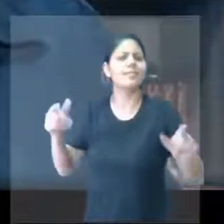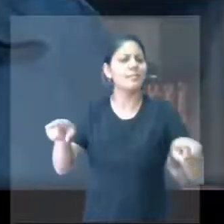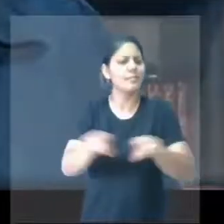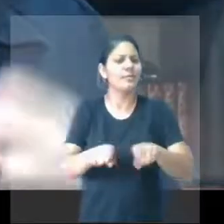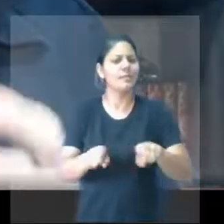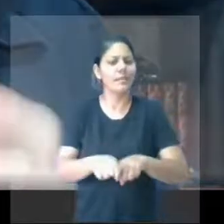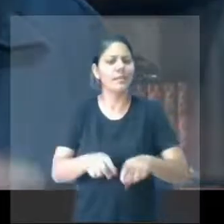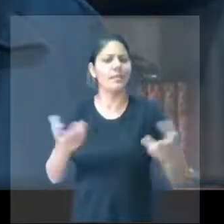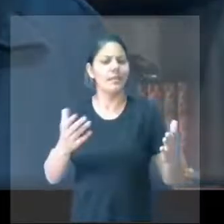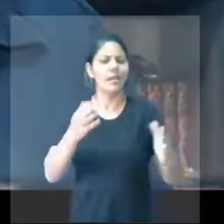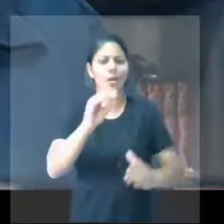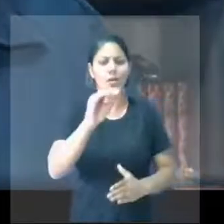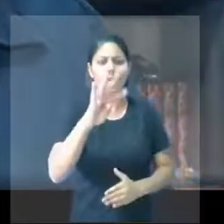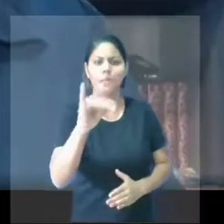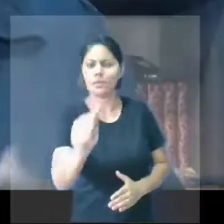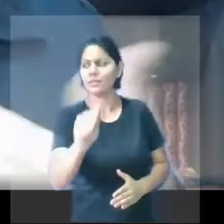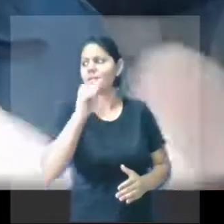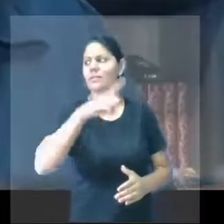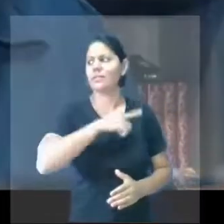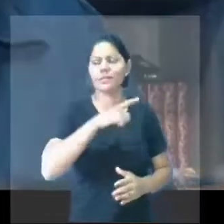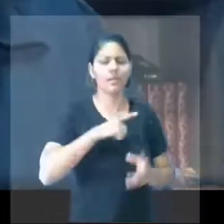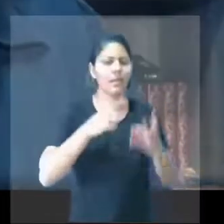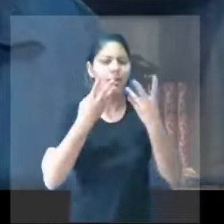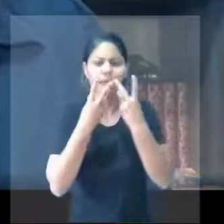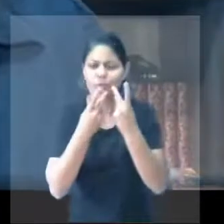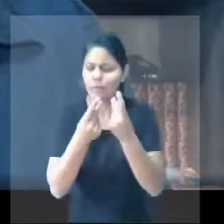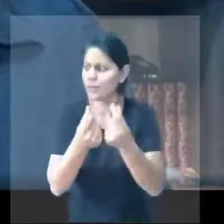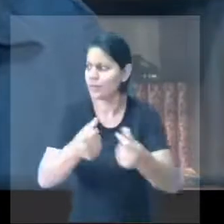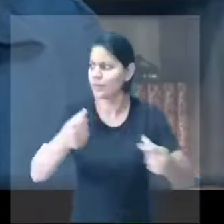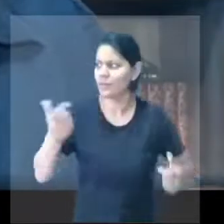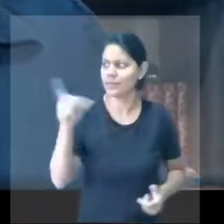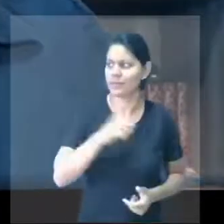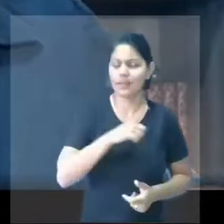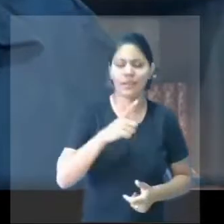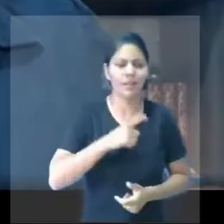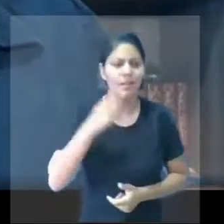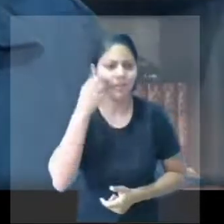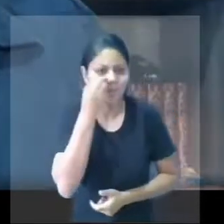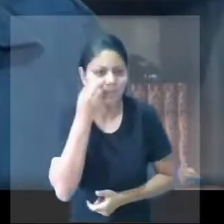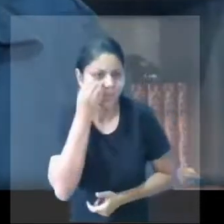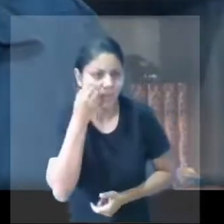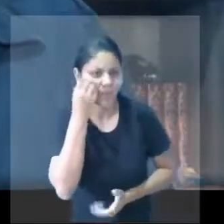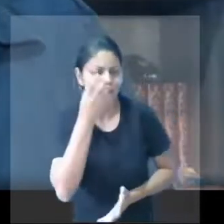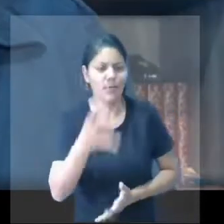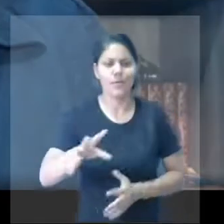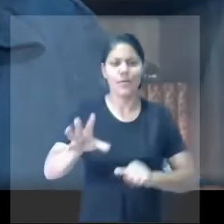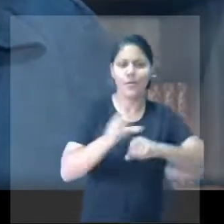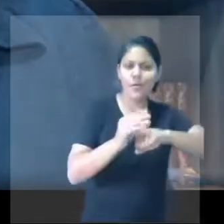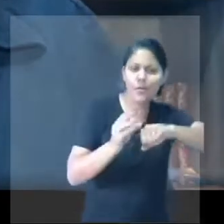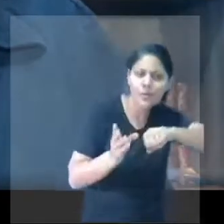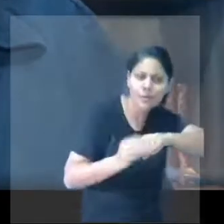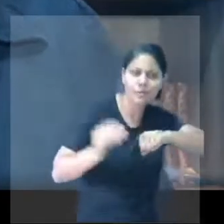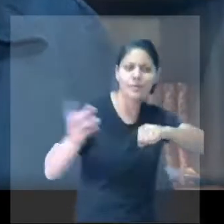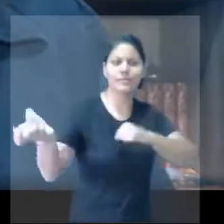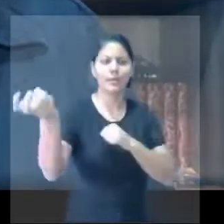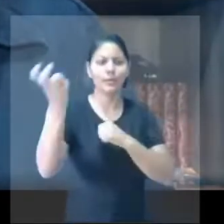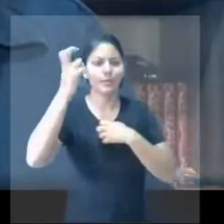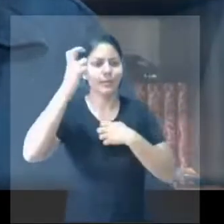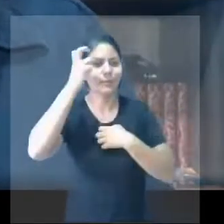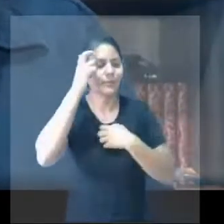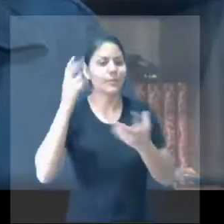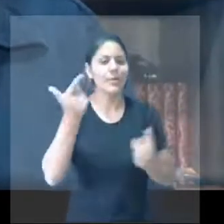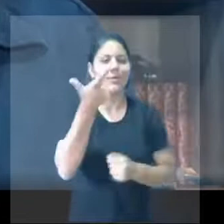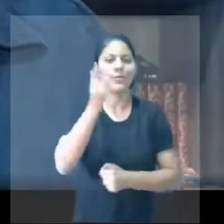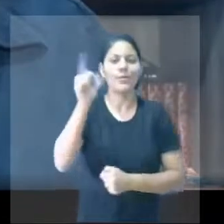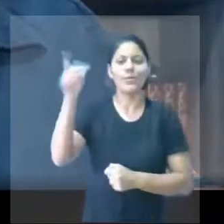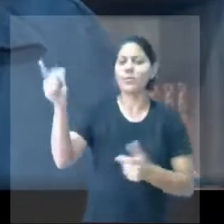essa obra tem uma alta qualidade, vai te proporcionar uma experiência, vai te proporcionar um conhecimento e especialmente uma cultura que outros